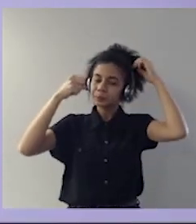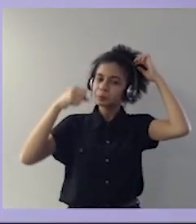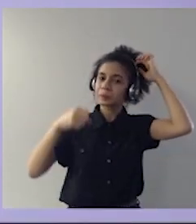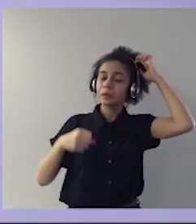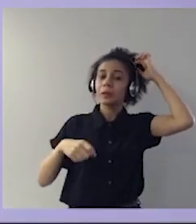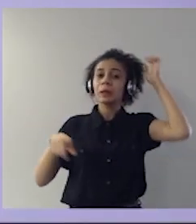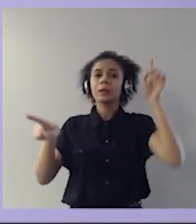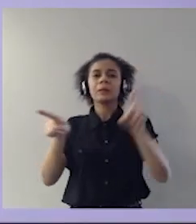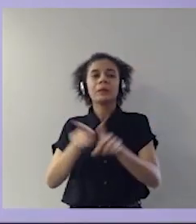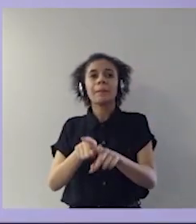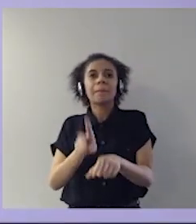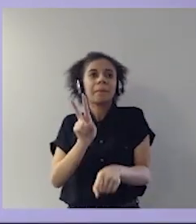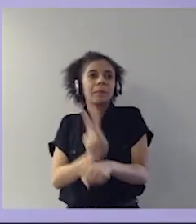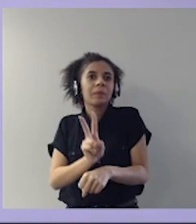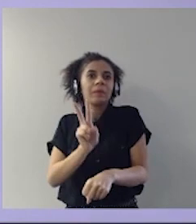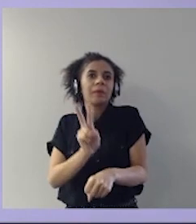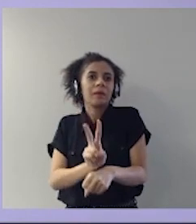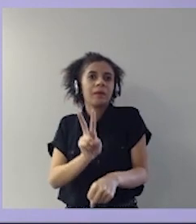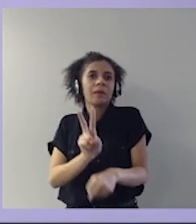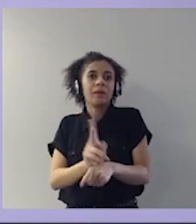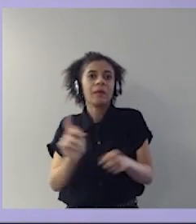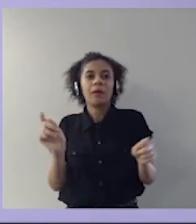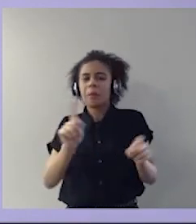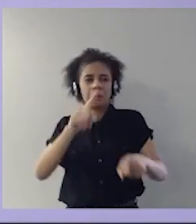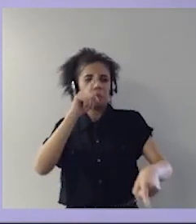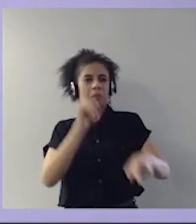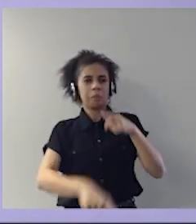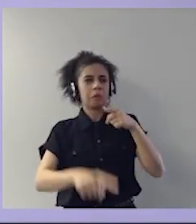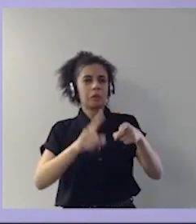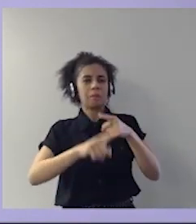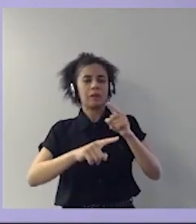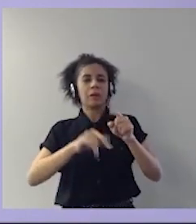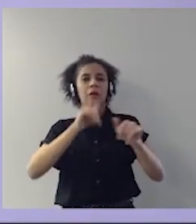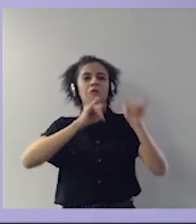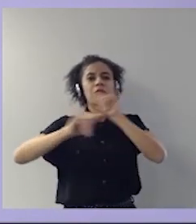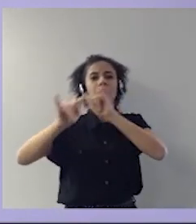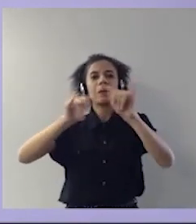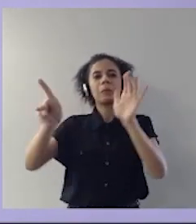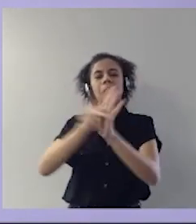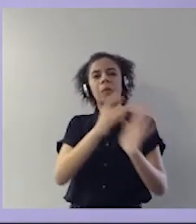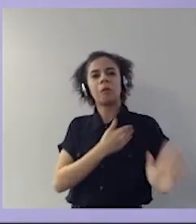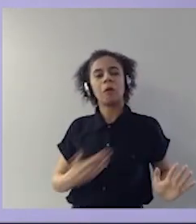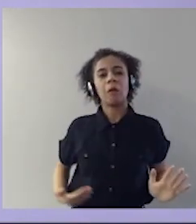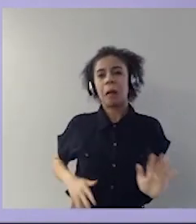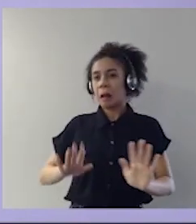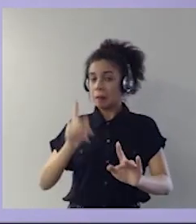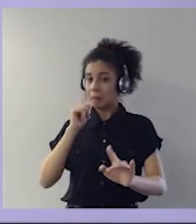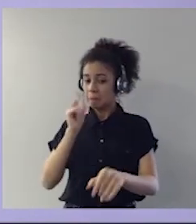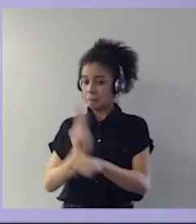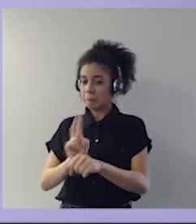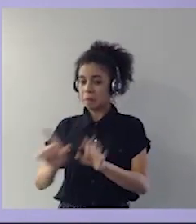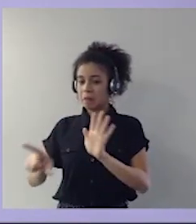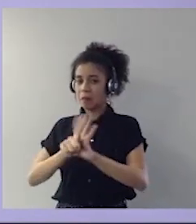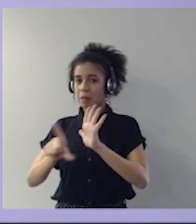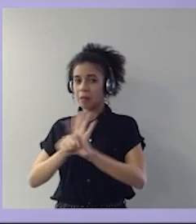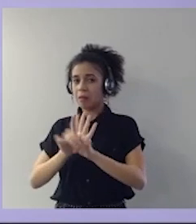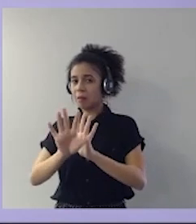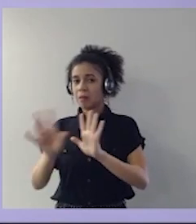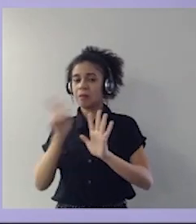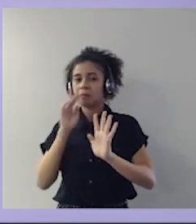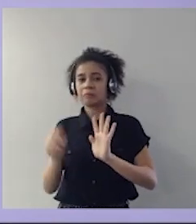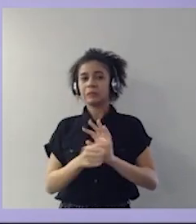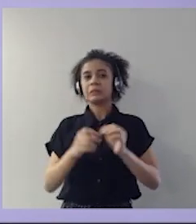Medida provisória que proíbe o fornecimento de informações públicas. Medida provisória que autoriza a